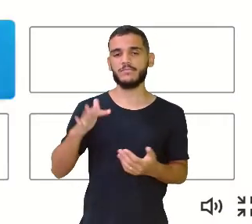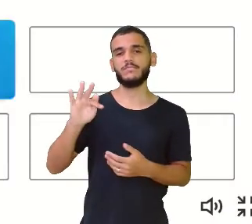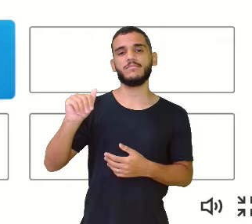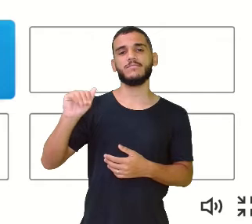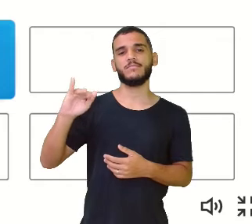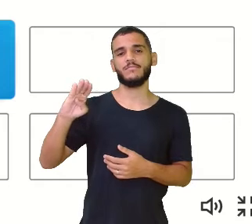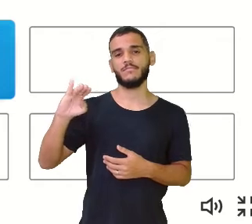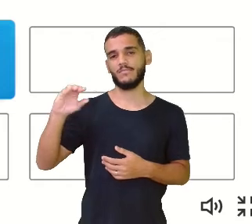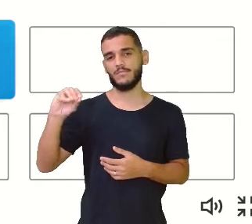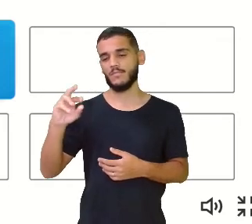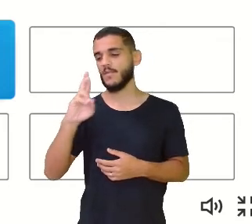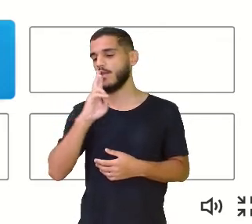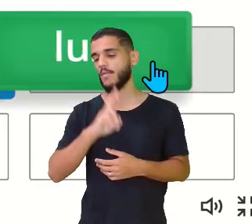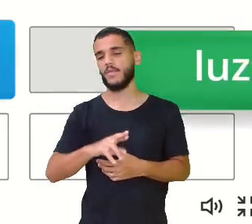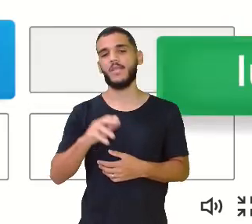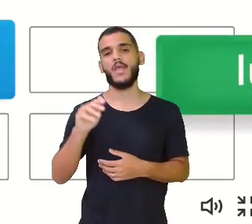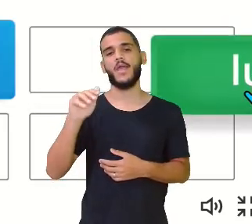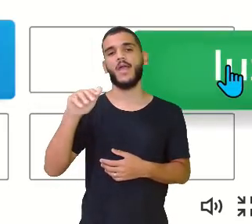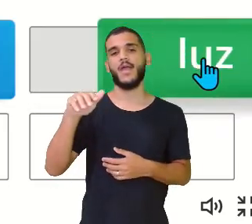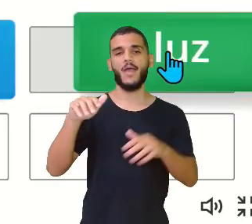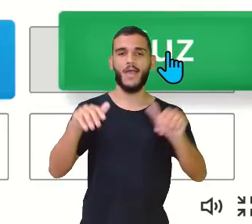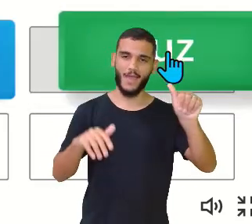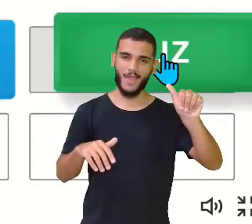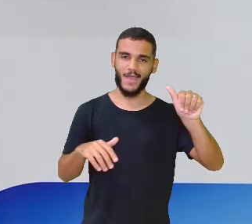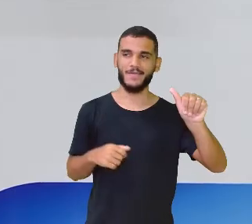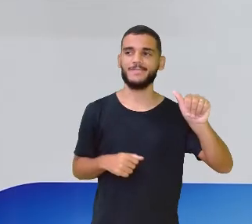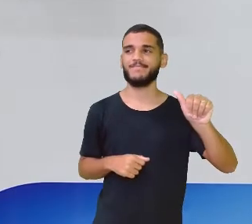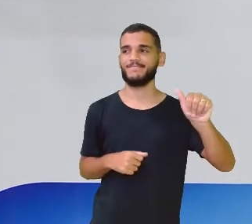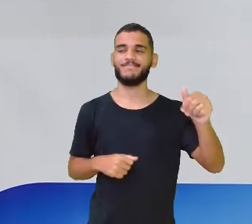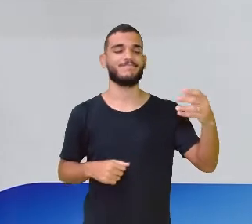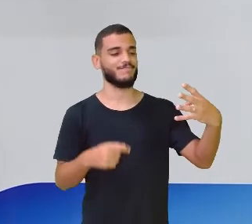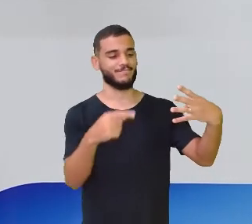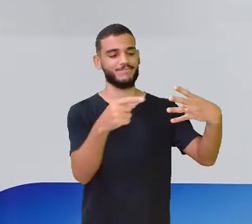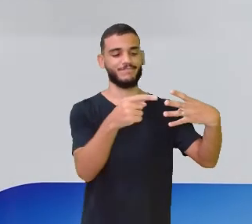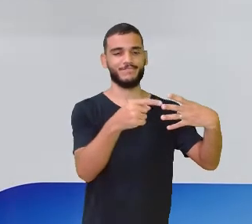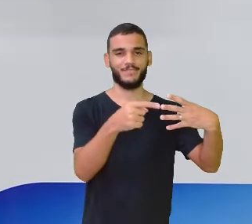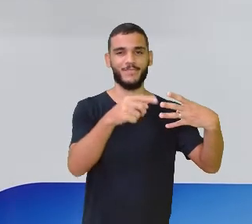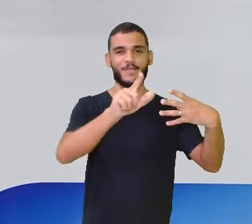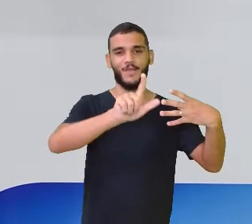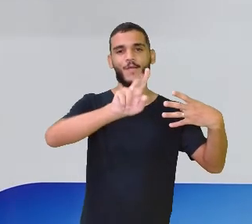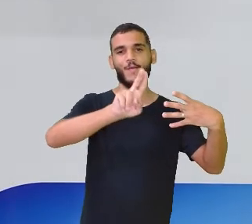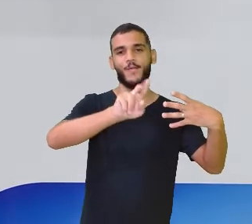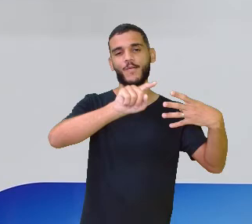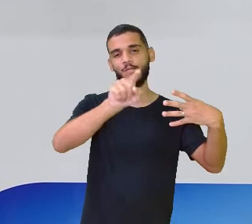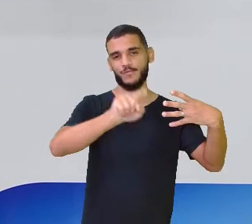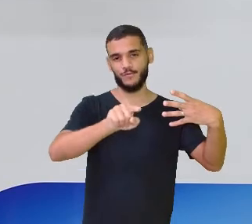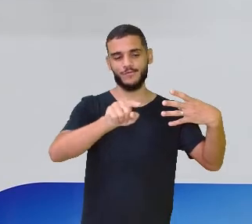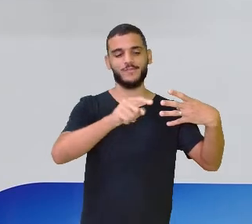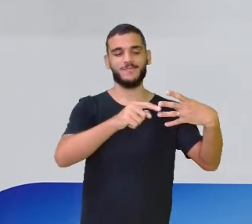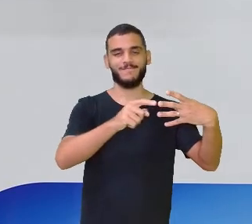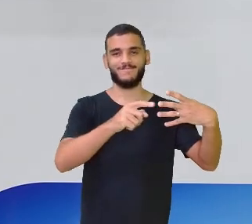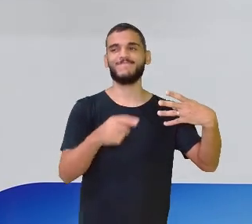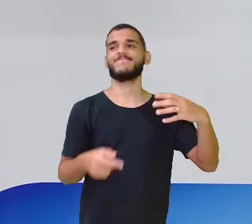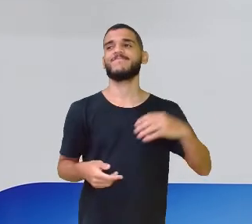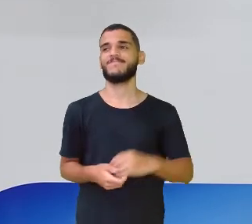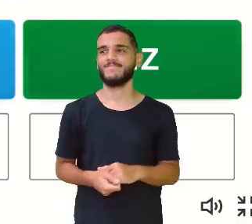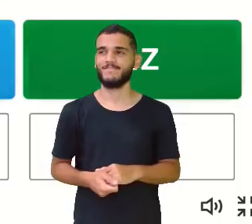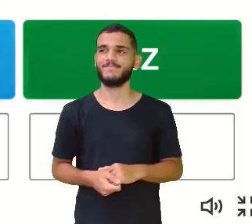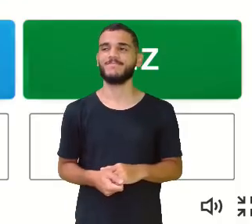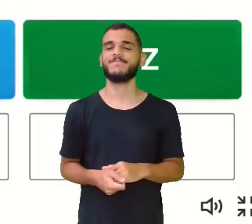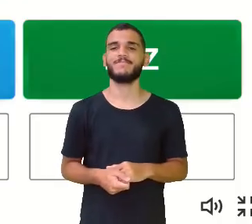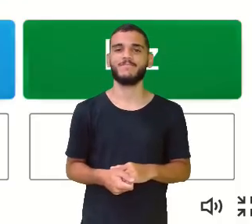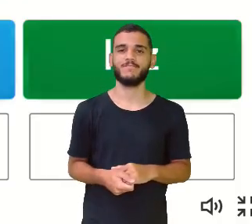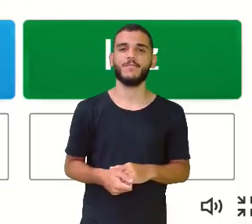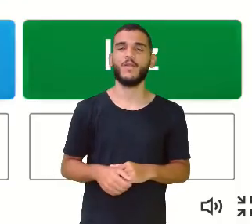A. A Ana também. Bem, Fabiana. Abióticos. Abióticos. E radiação? Eu tô falando aqui